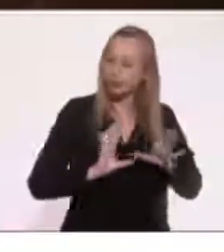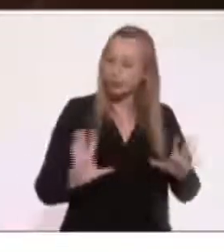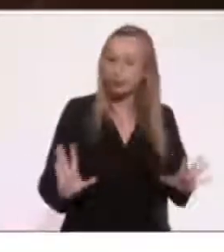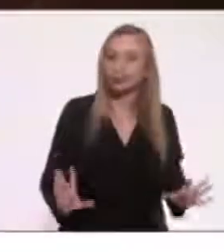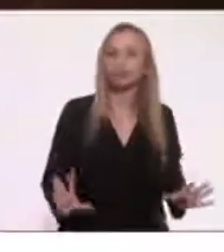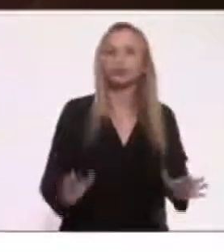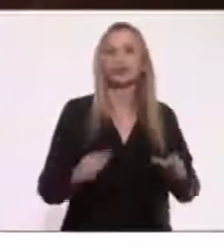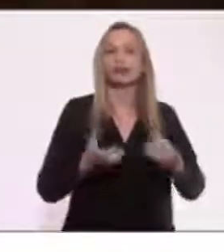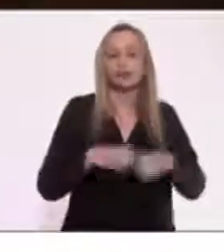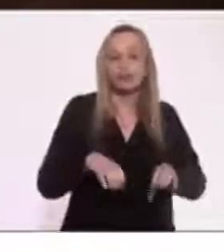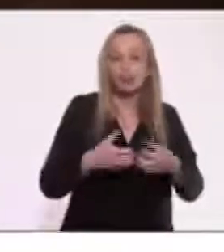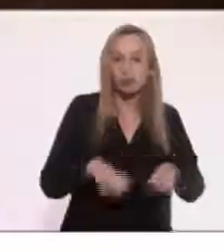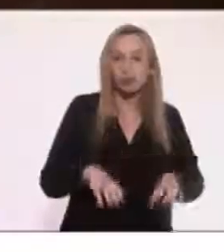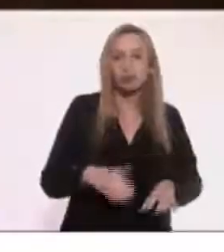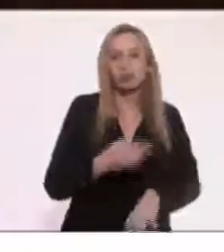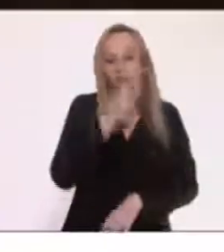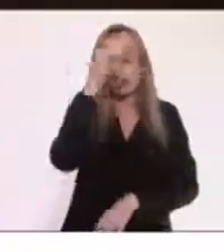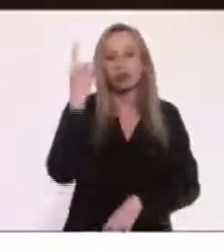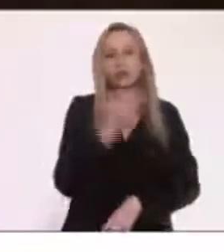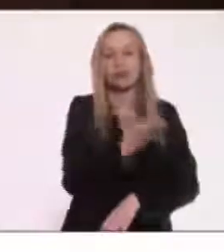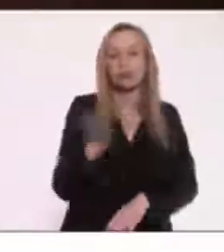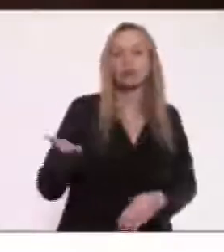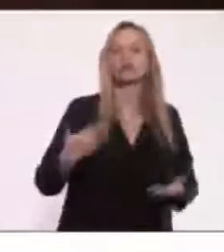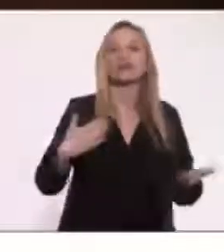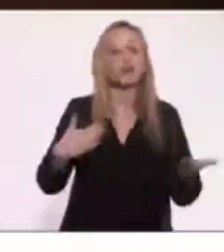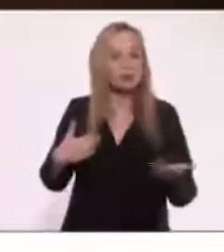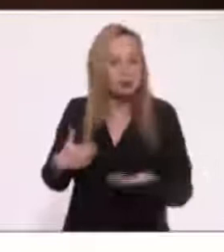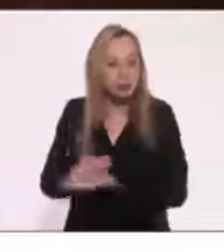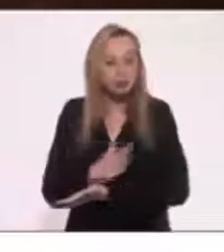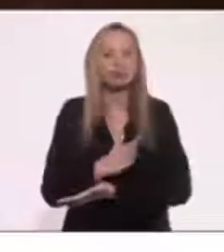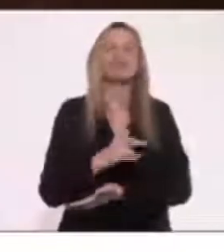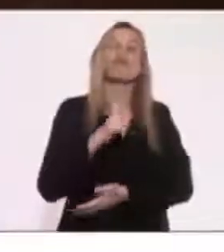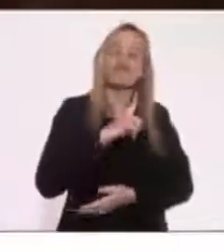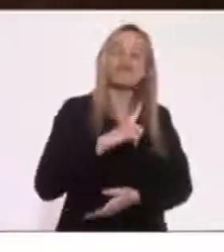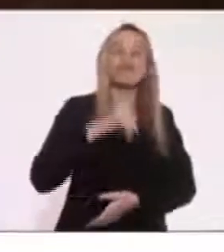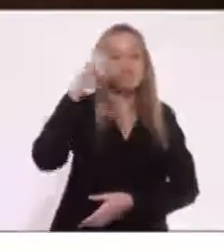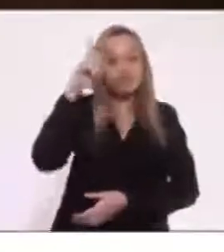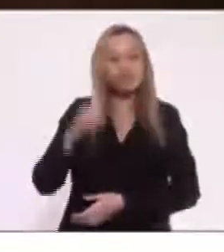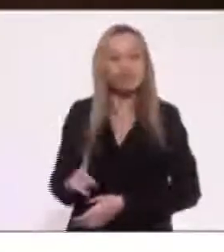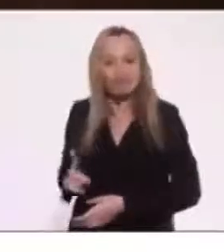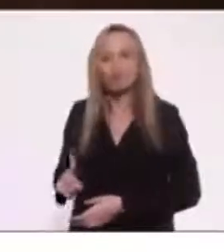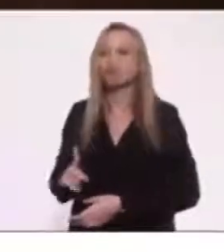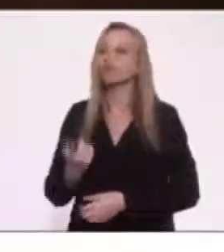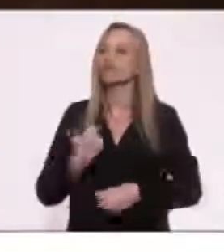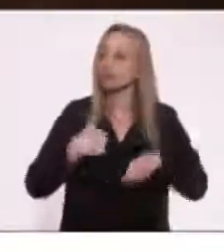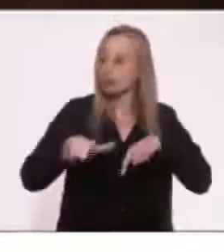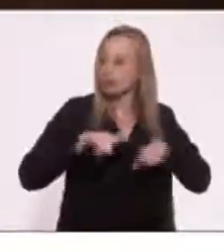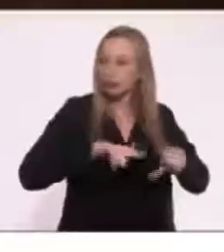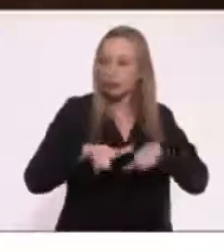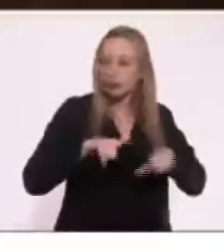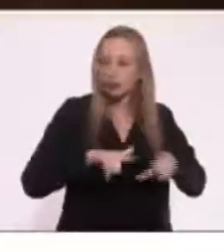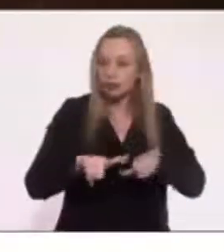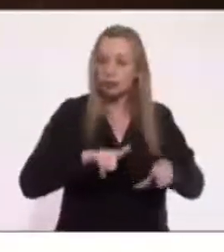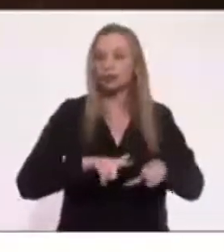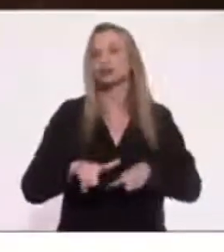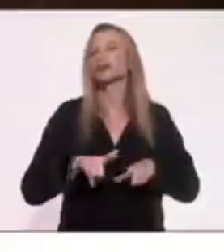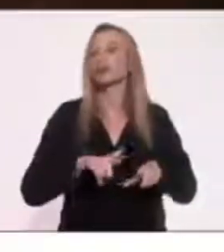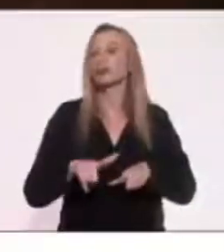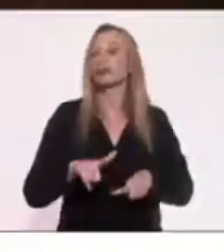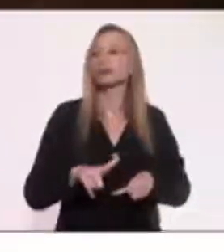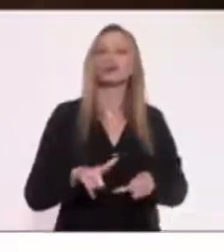concurso público. Esses que estão aqui foram aprovados e têm direito de prestar um serviço pelo qual,